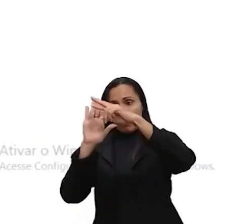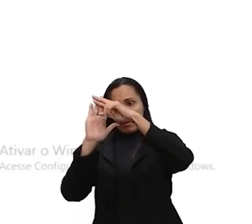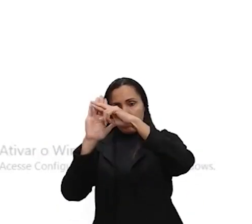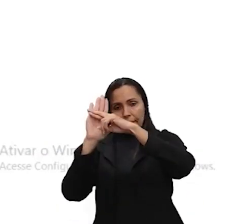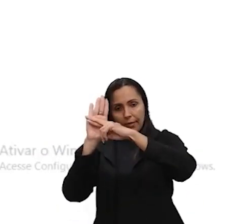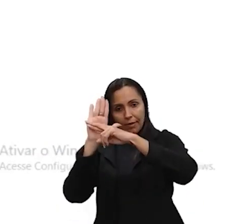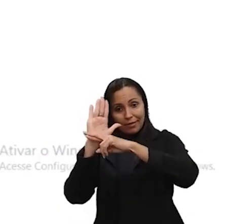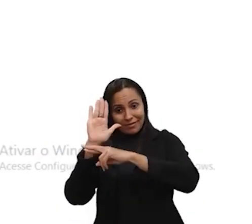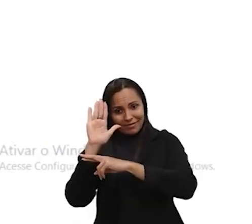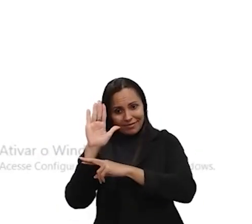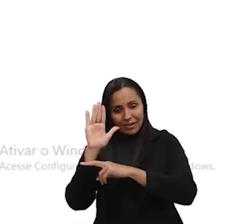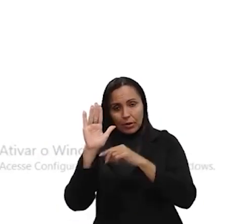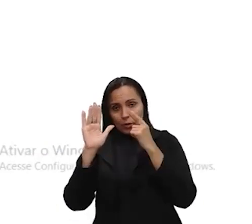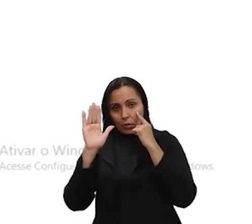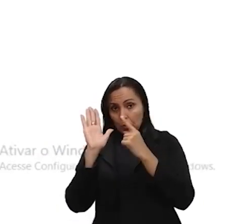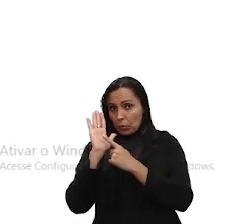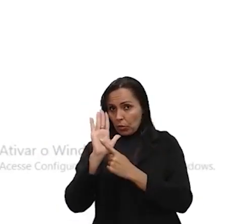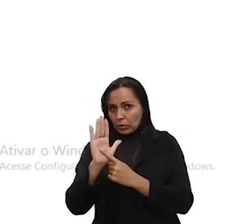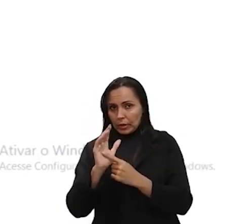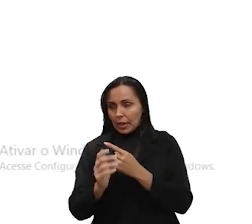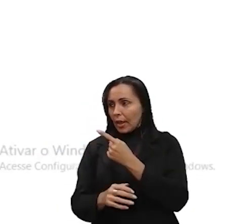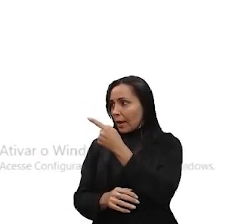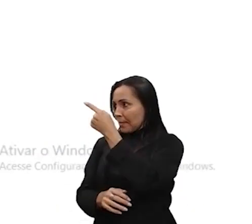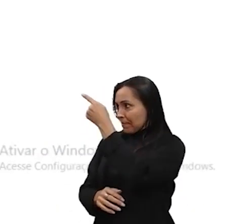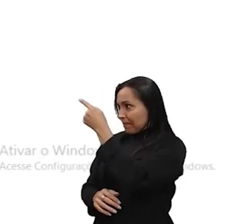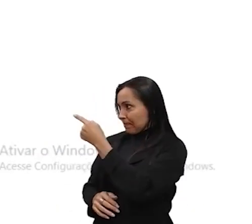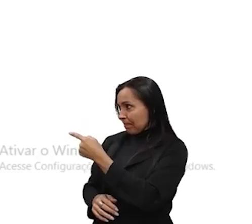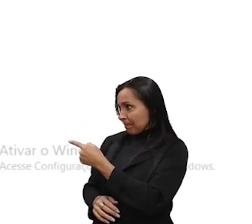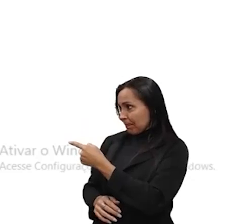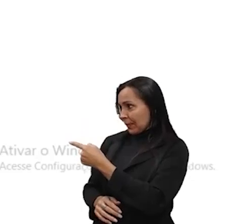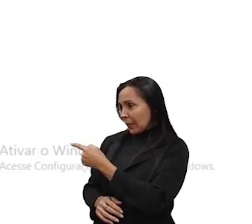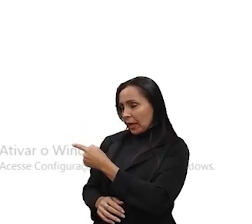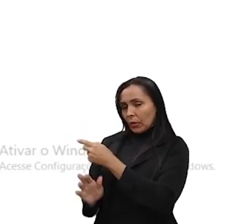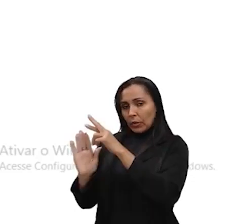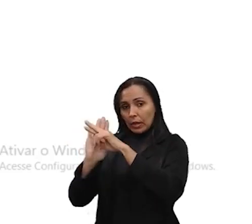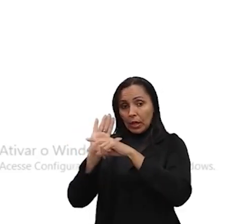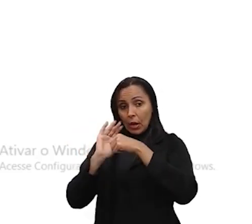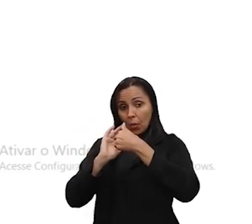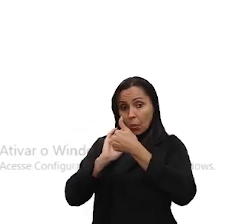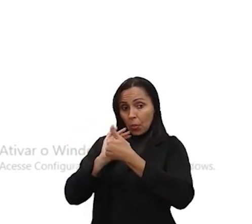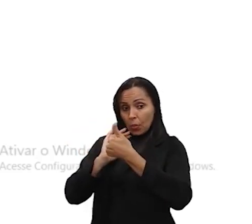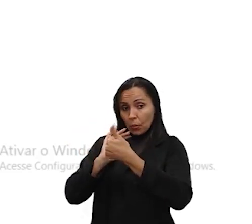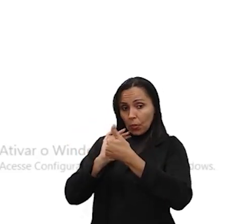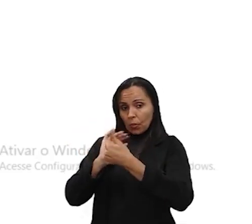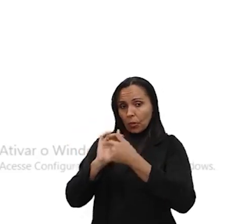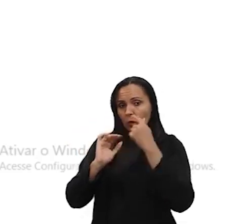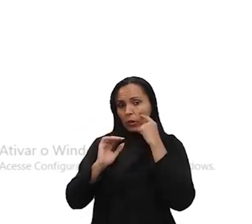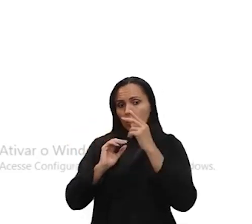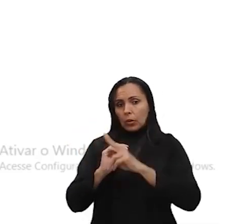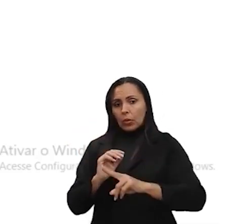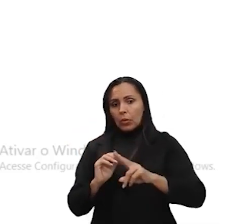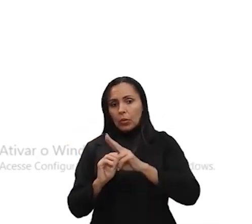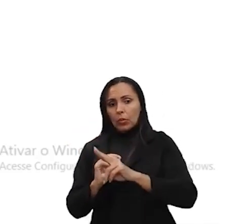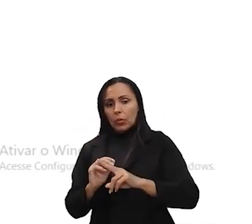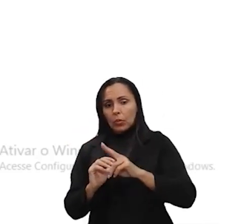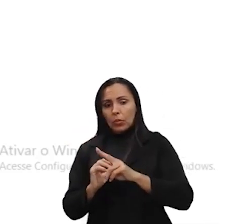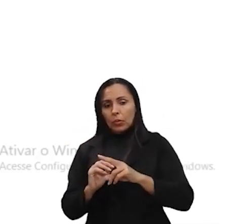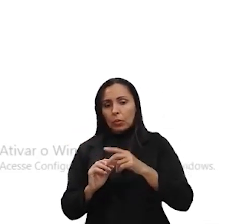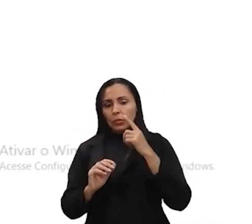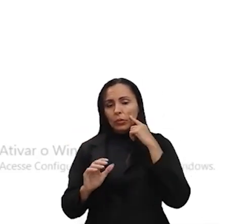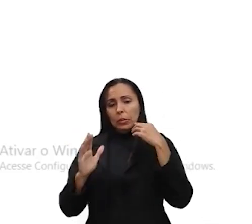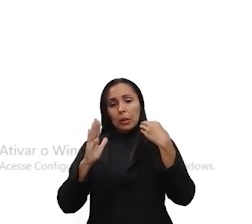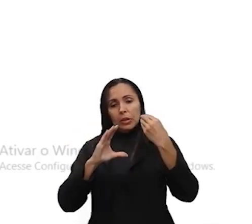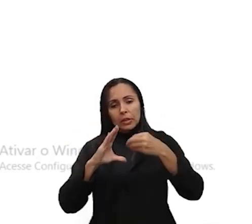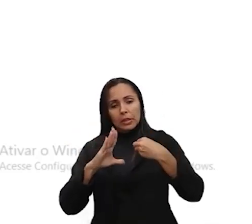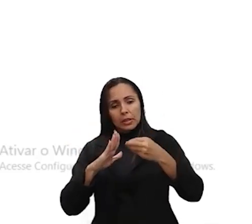são, como mostra na tela, o princípio 1, ele é o uso equitativo, né? O design pode ser usado